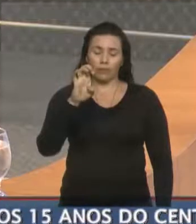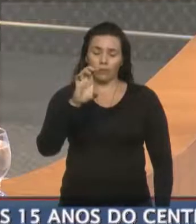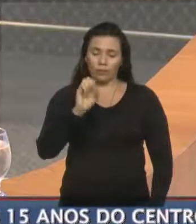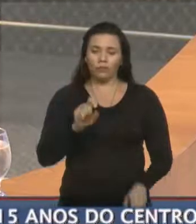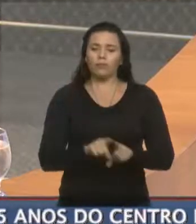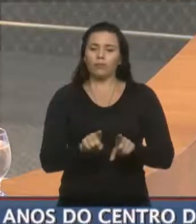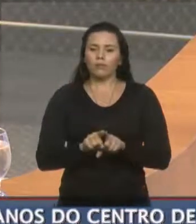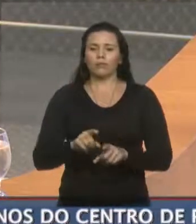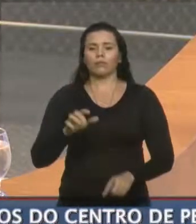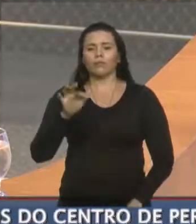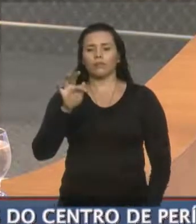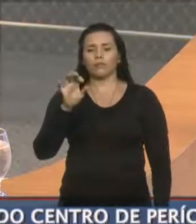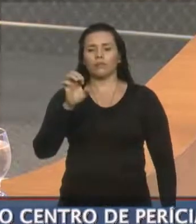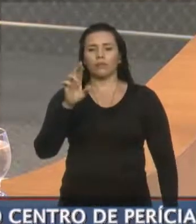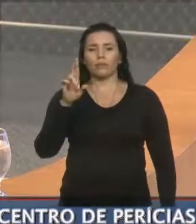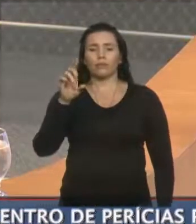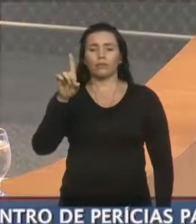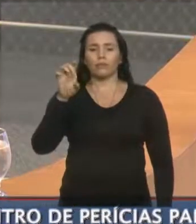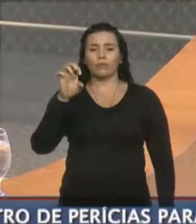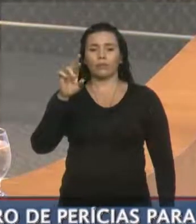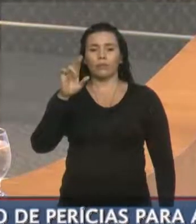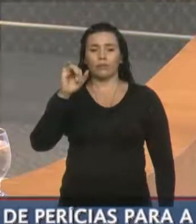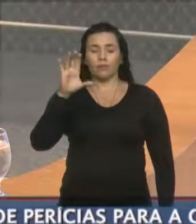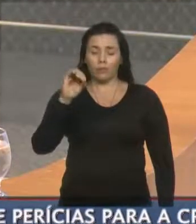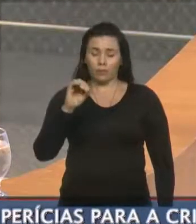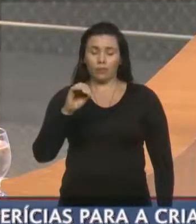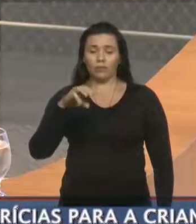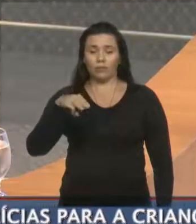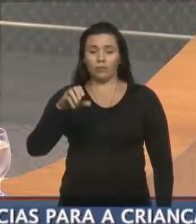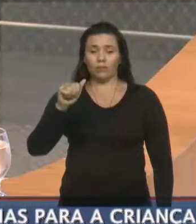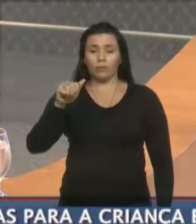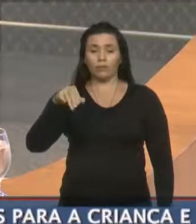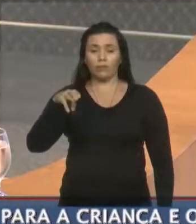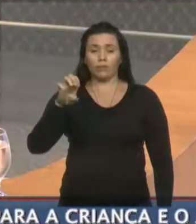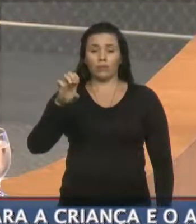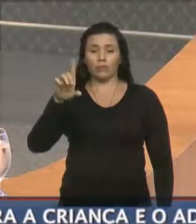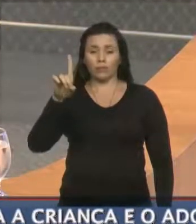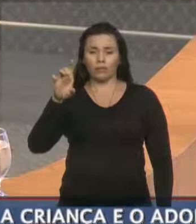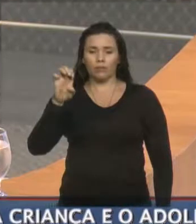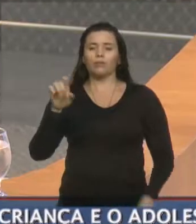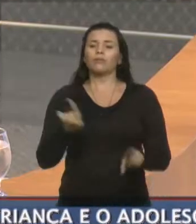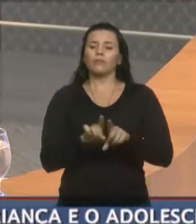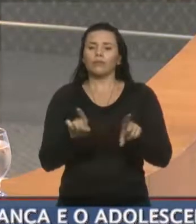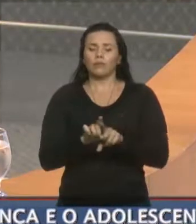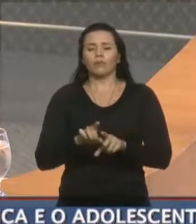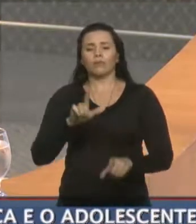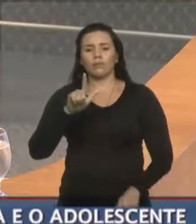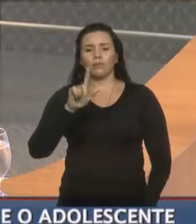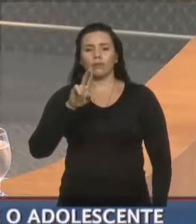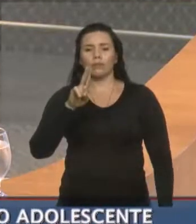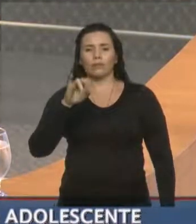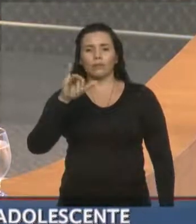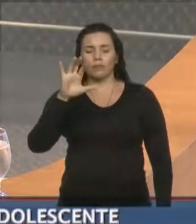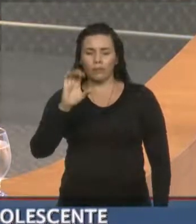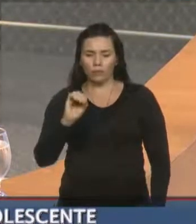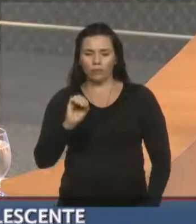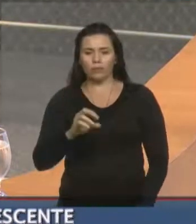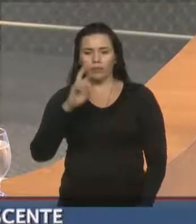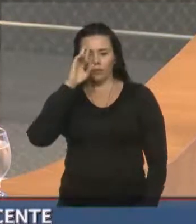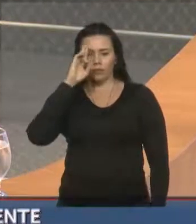Mamed, diretor adjunto do Instituto Médico Legal IML, e o senhor Lúcio Flávio Cavalcante, diretor do